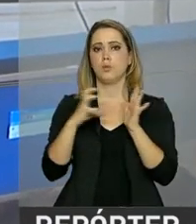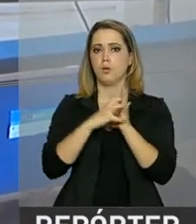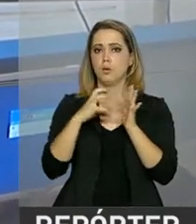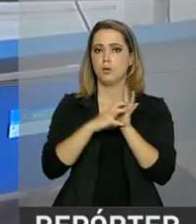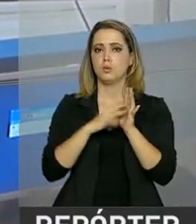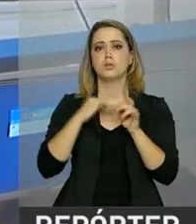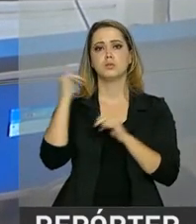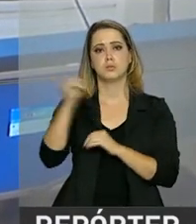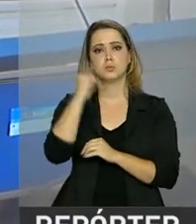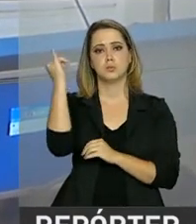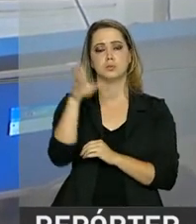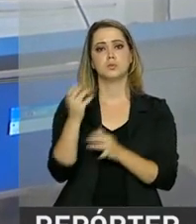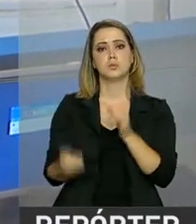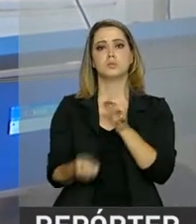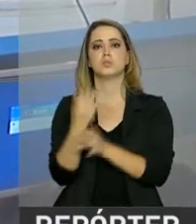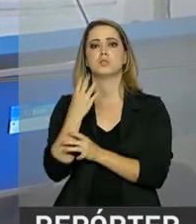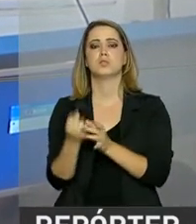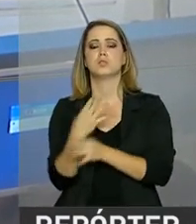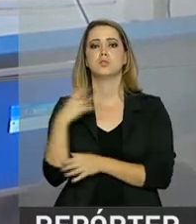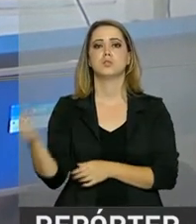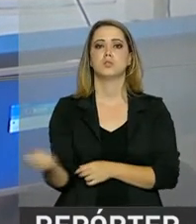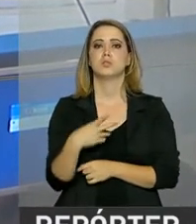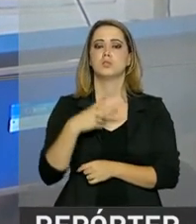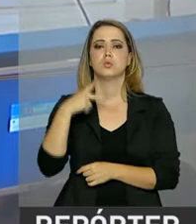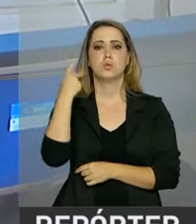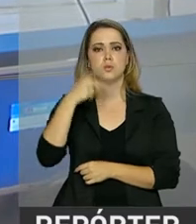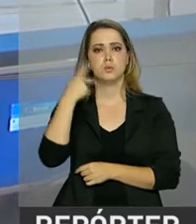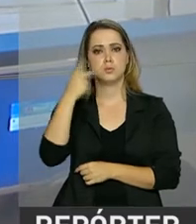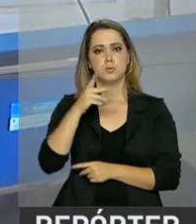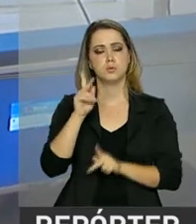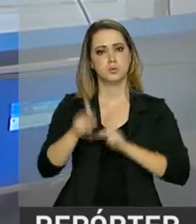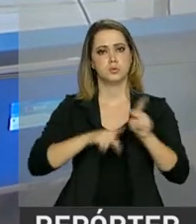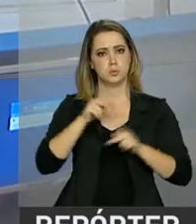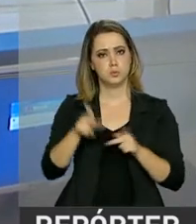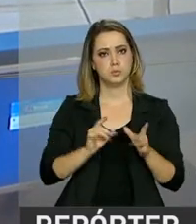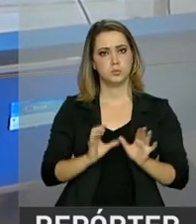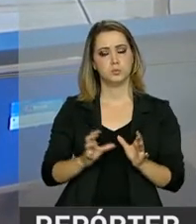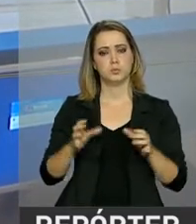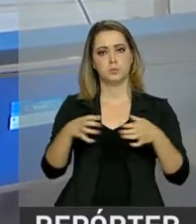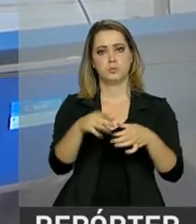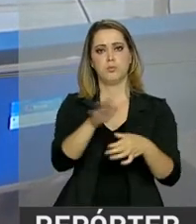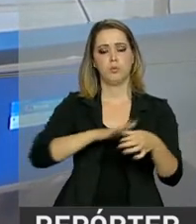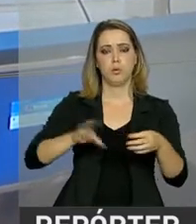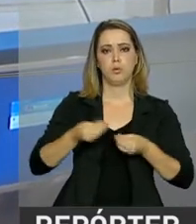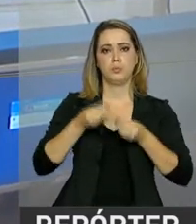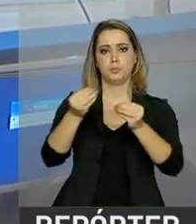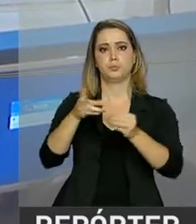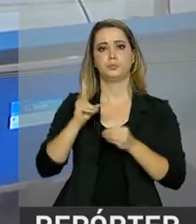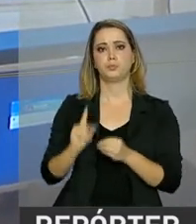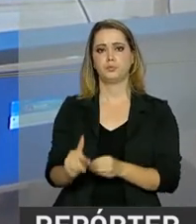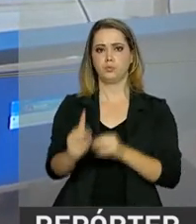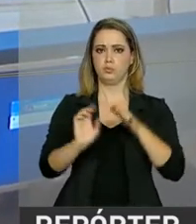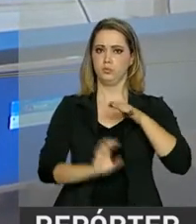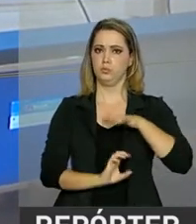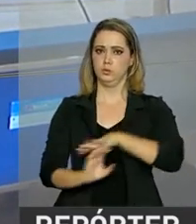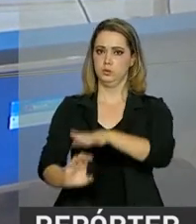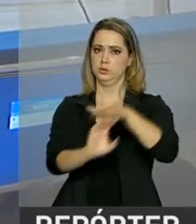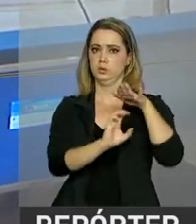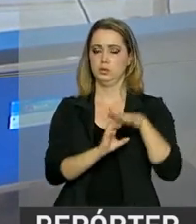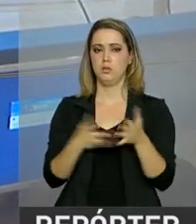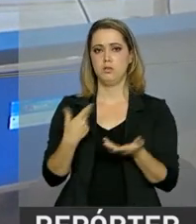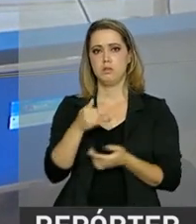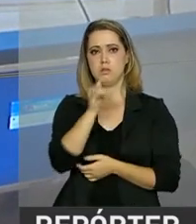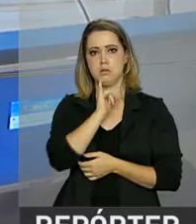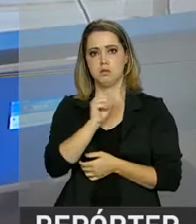são importantes para a criação de novas políticas públicas no setor e também para garantir direitos dos empregados, como, por exemplo, o recebimento